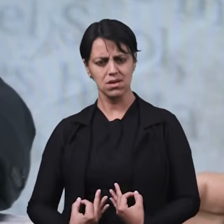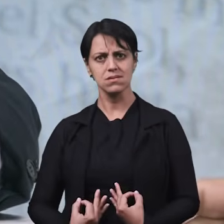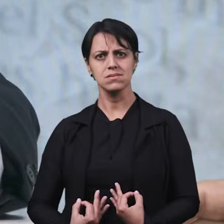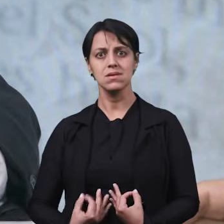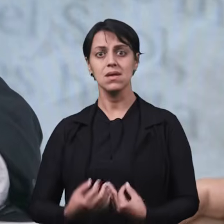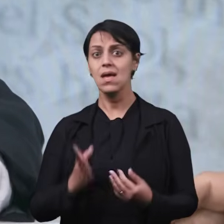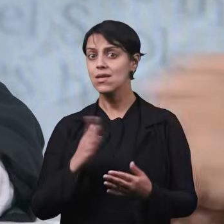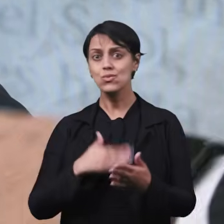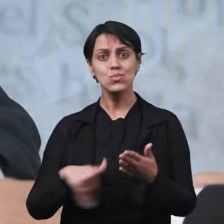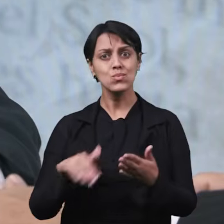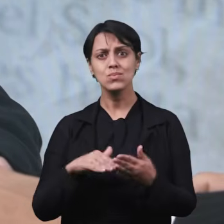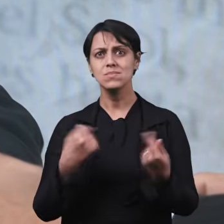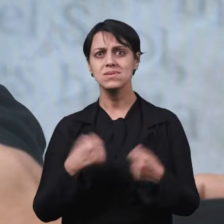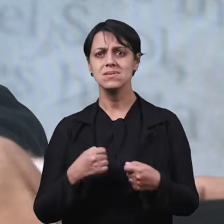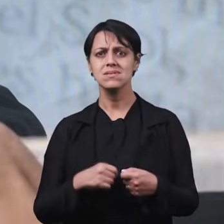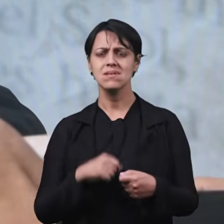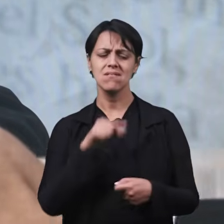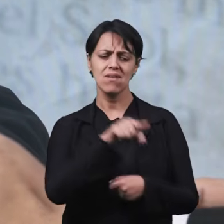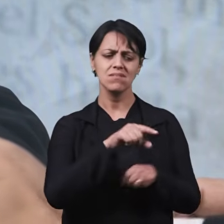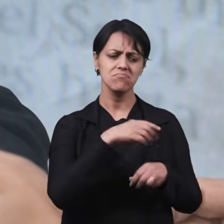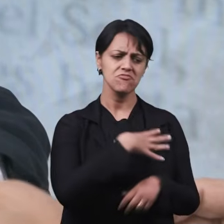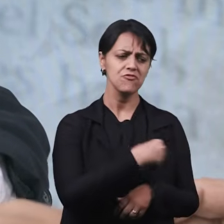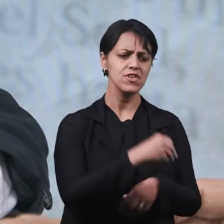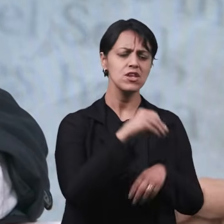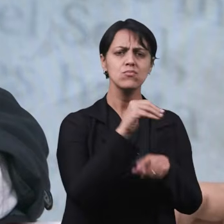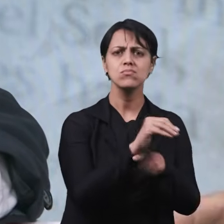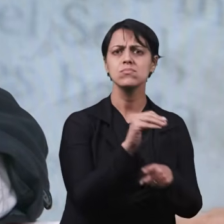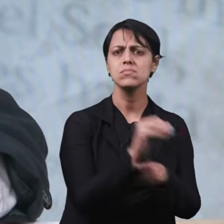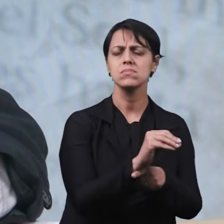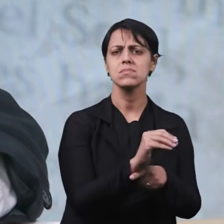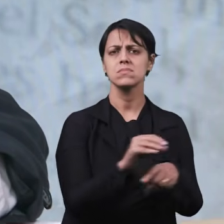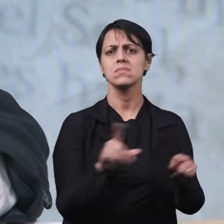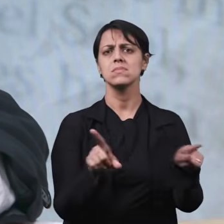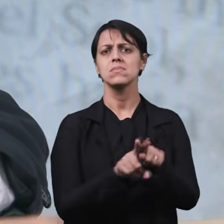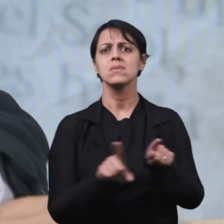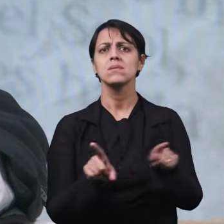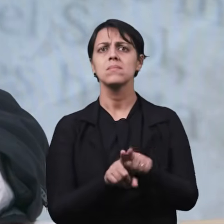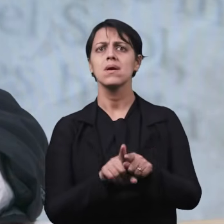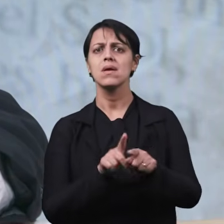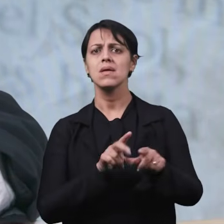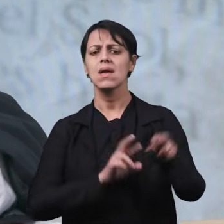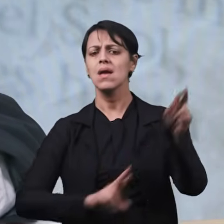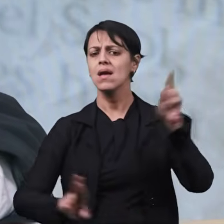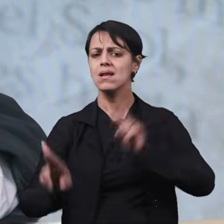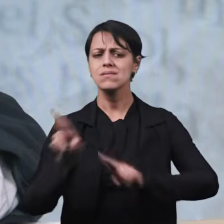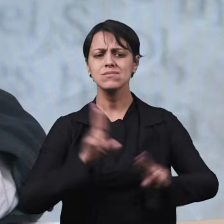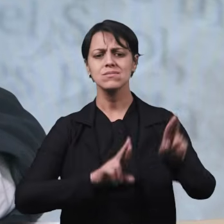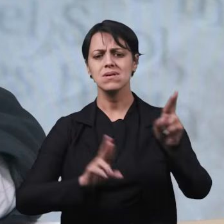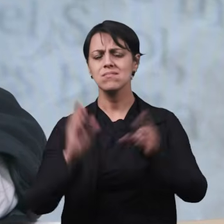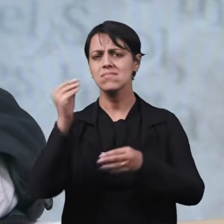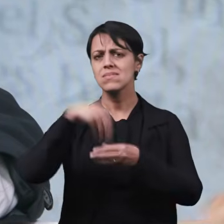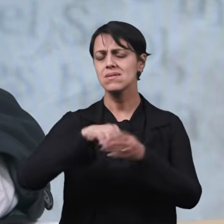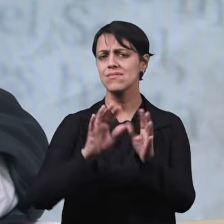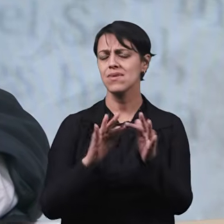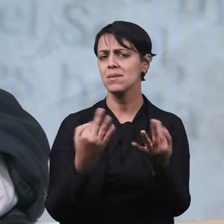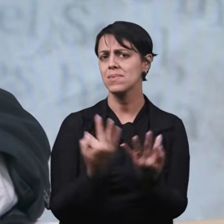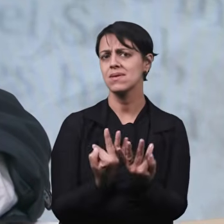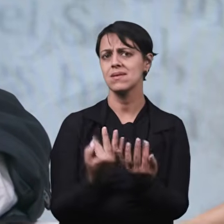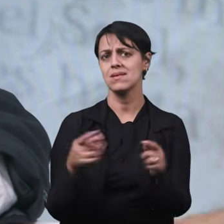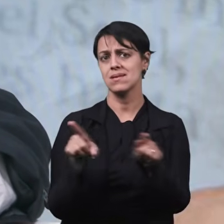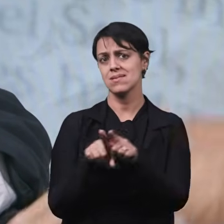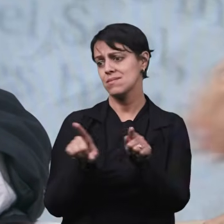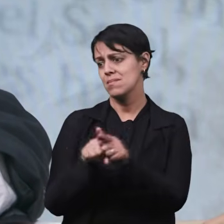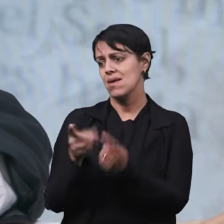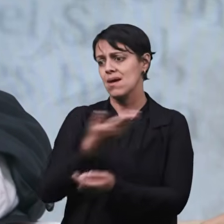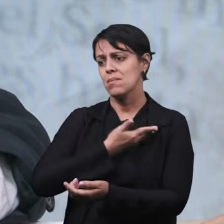tudo, na criação dos nossos filhos, no nosso relacionamento familiar, dentro do nosso círculo